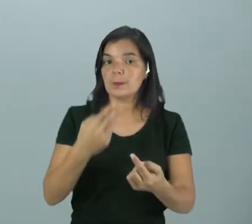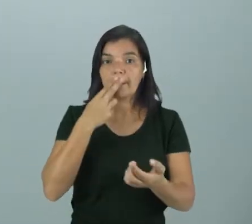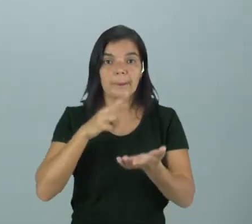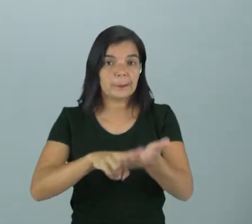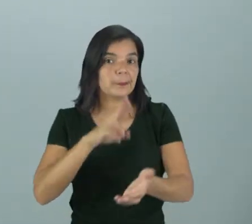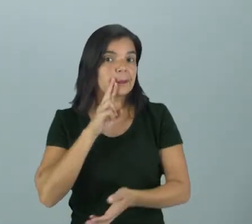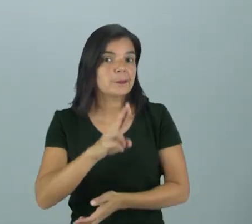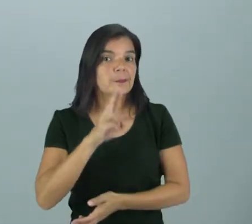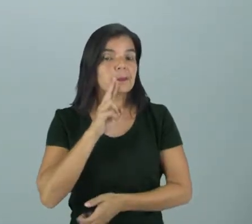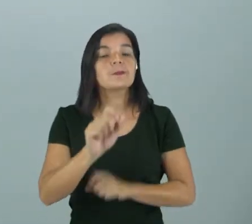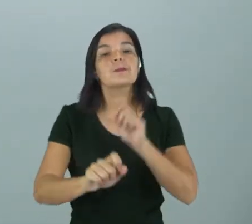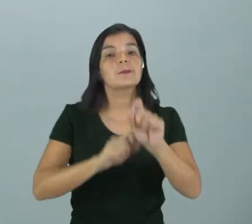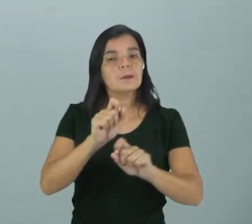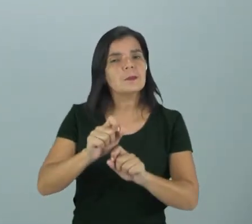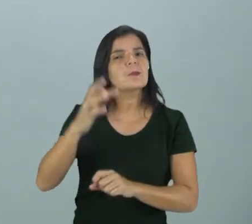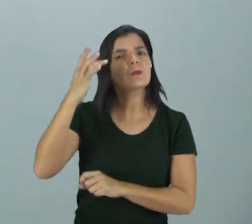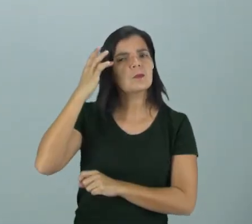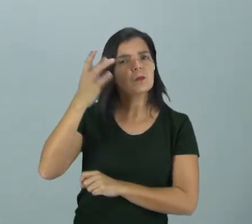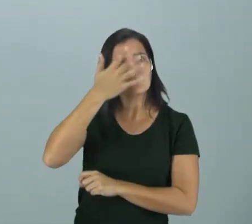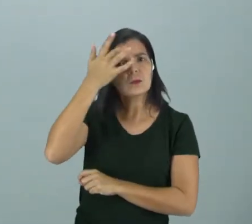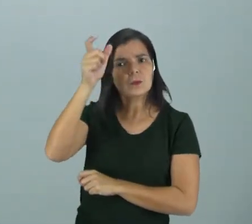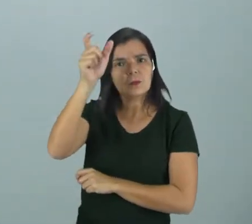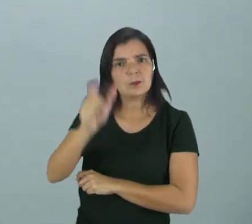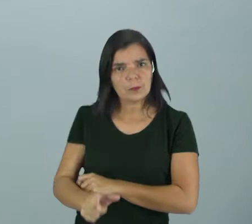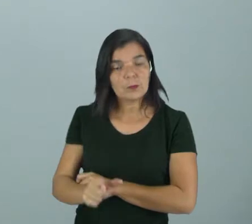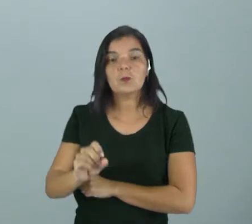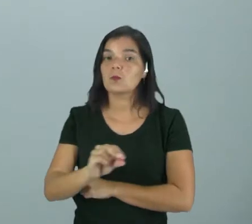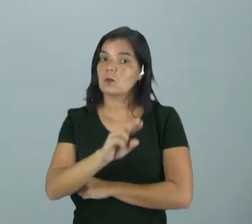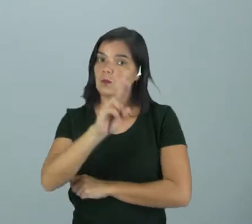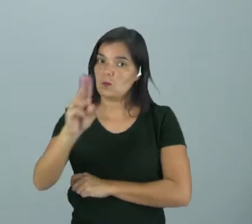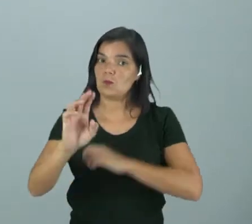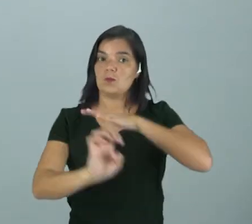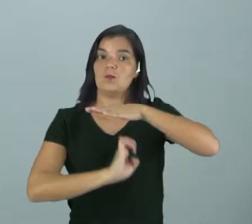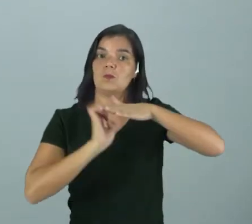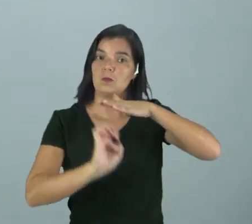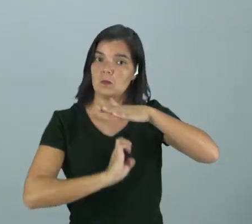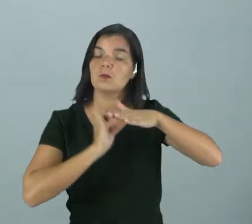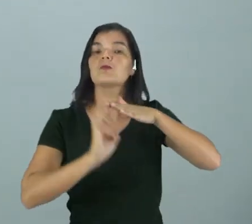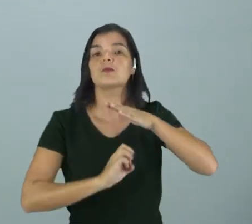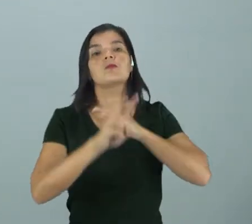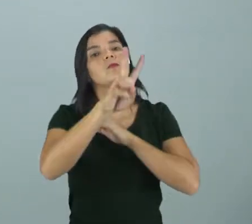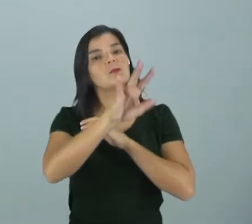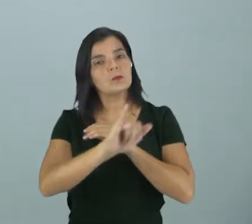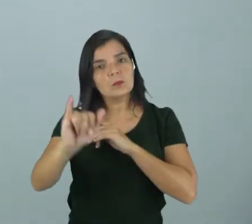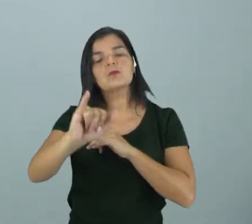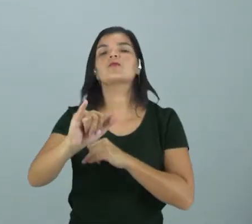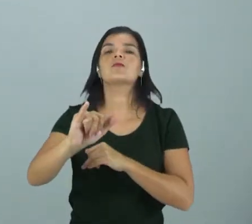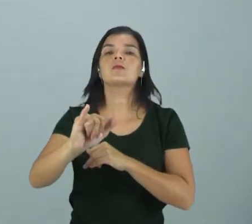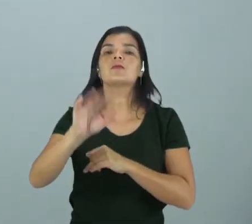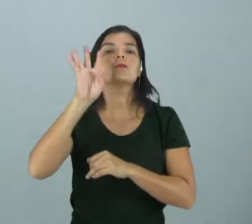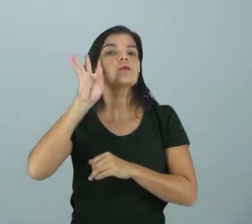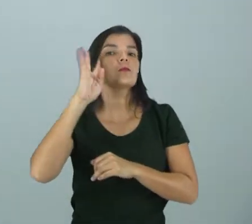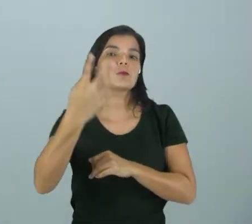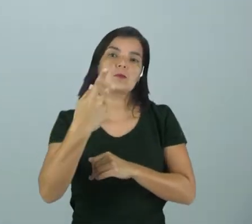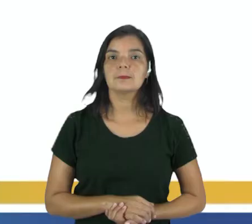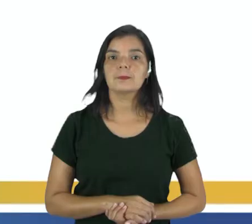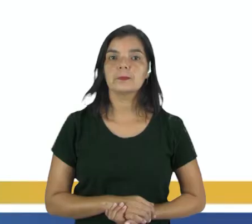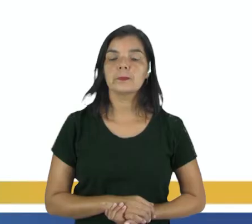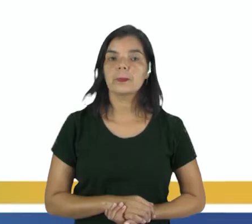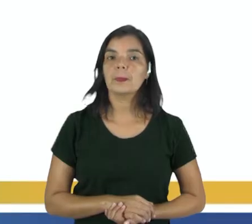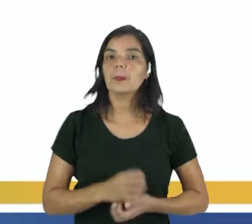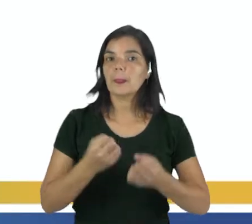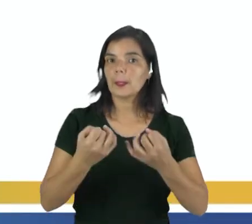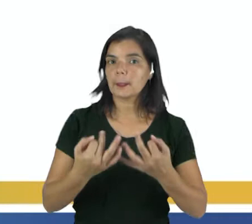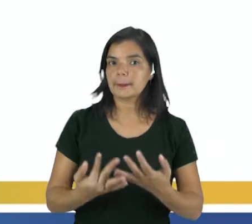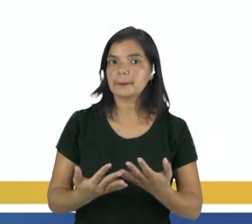de reclamação, será a pessoa ou a empresa que vai resolver o seu problema. Como